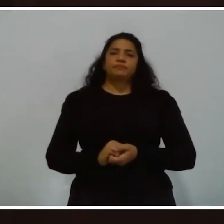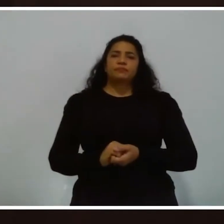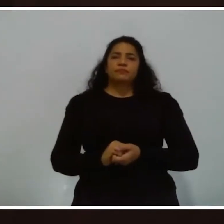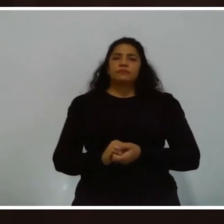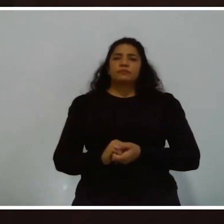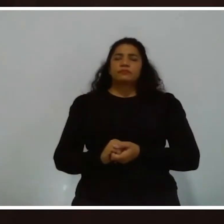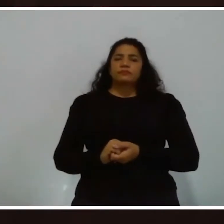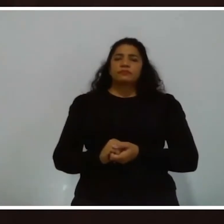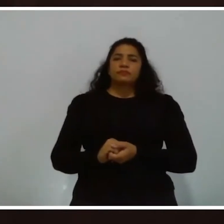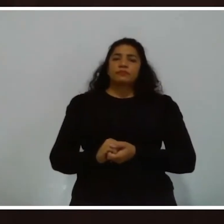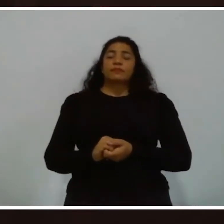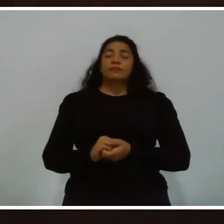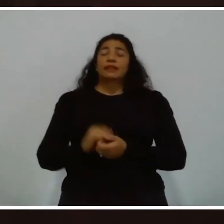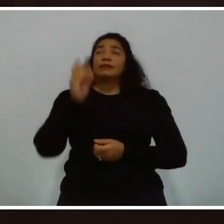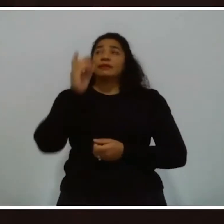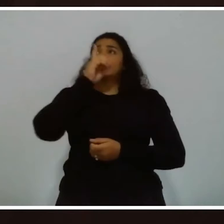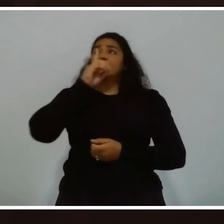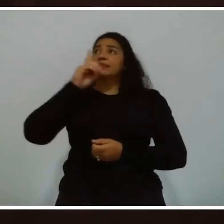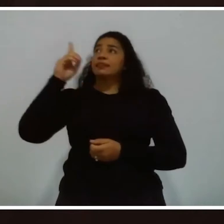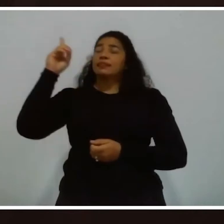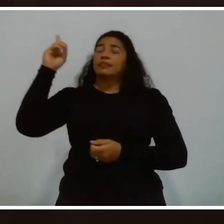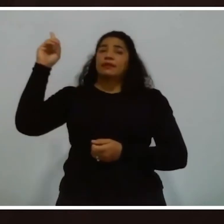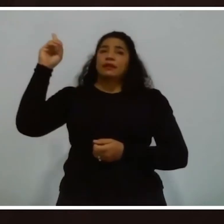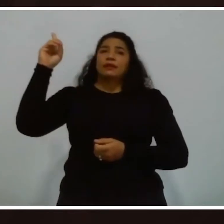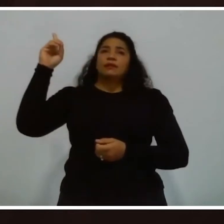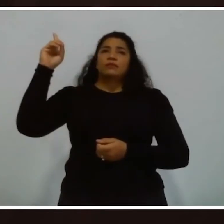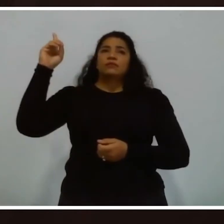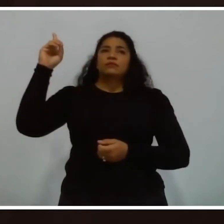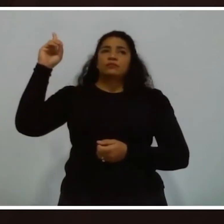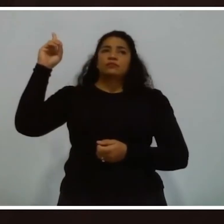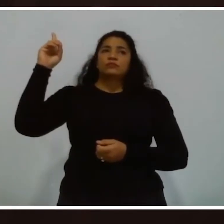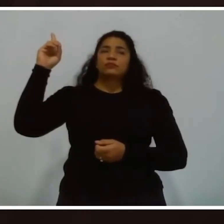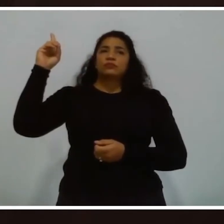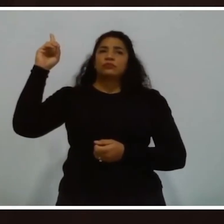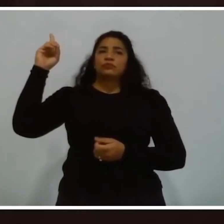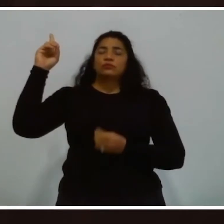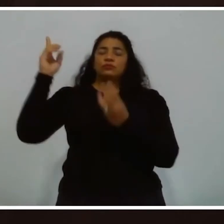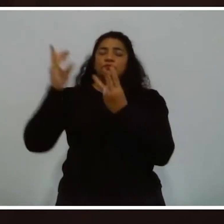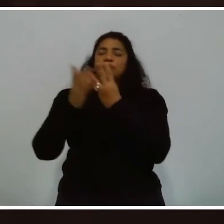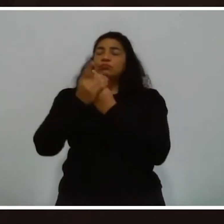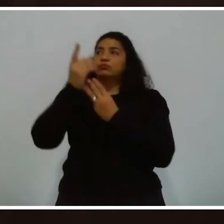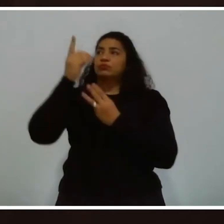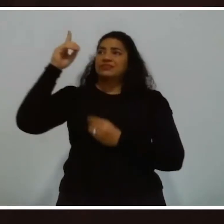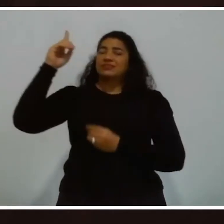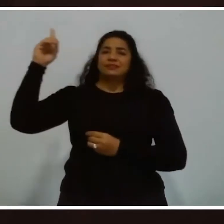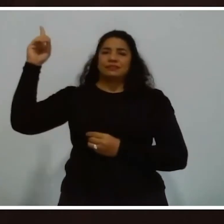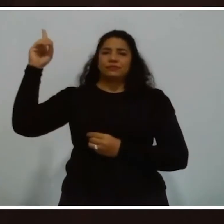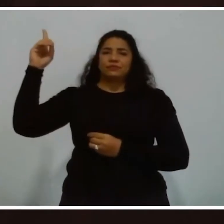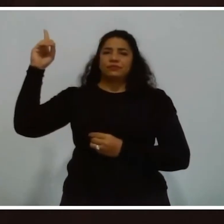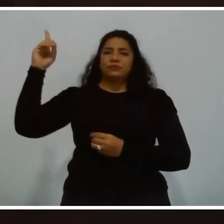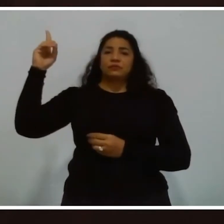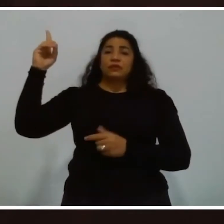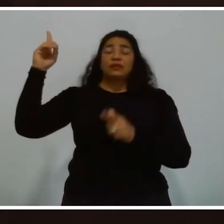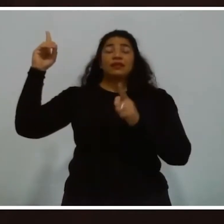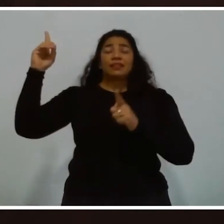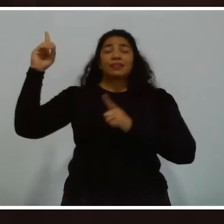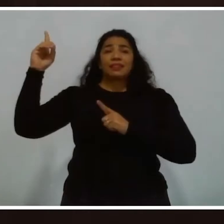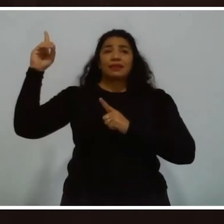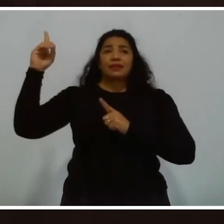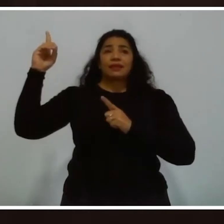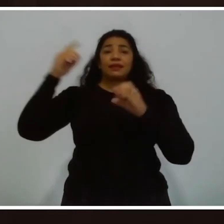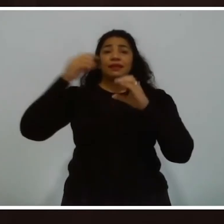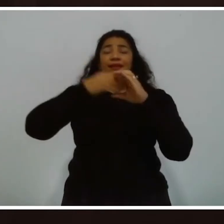momento, aparece como Filho outro momento, e Espírito Santo. Não, os três aspectos do Deus Trino coexistem desde a